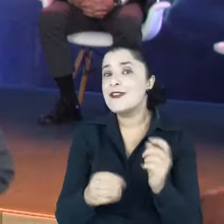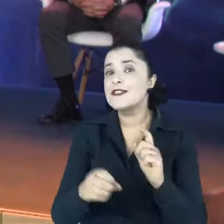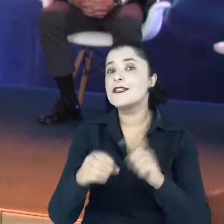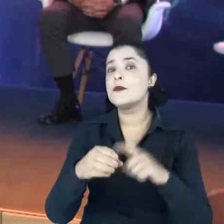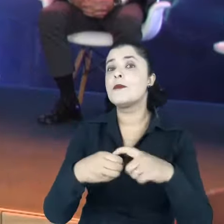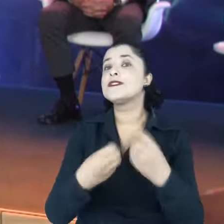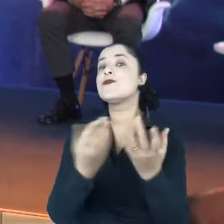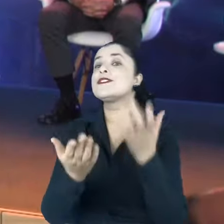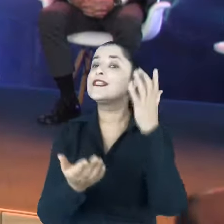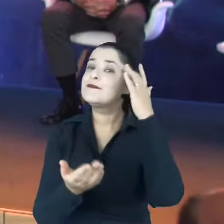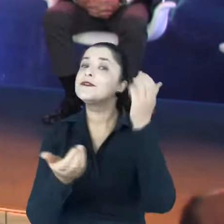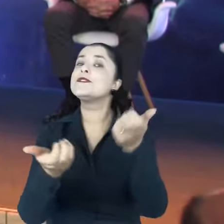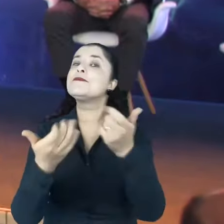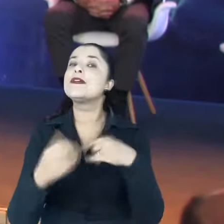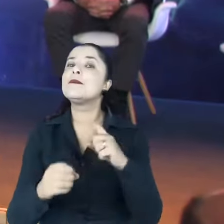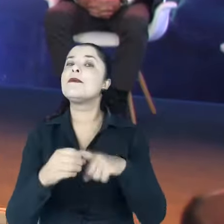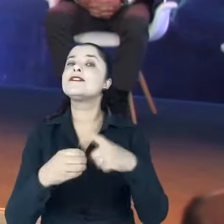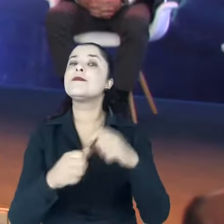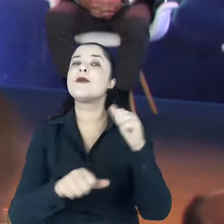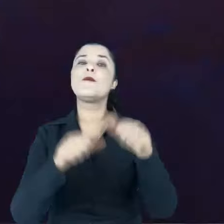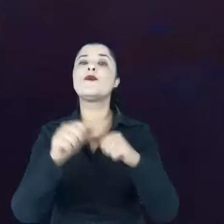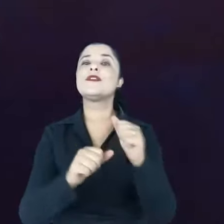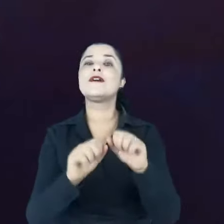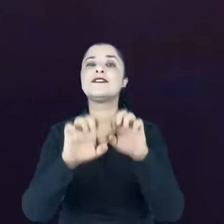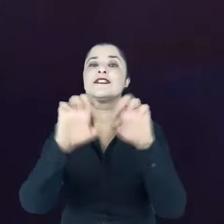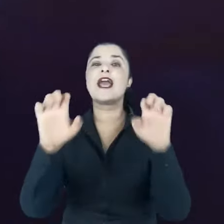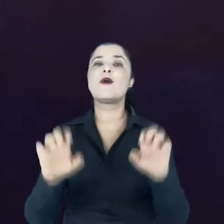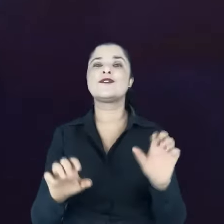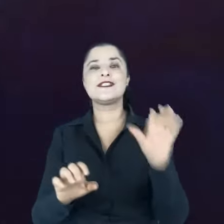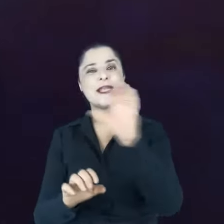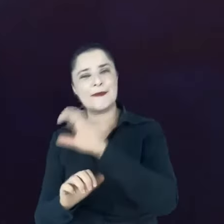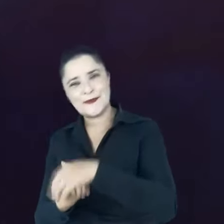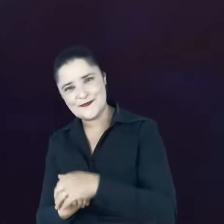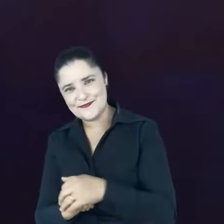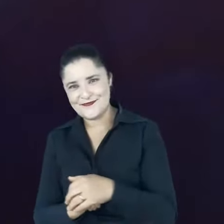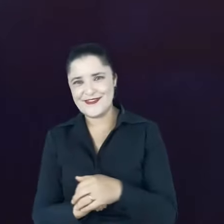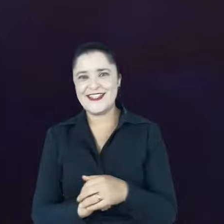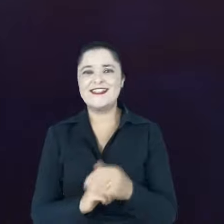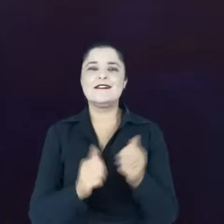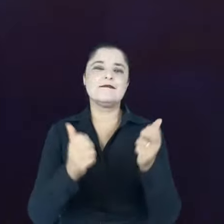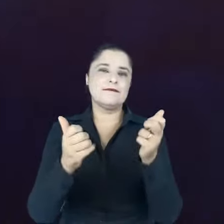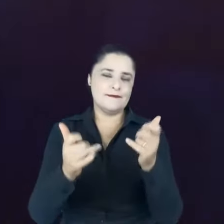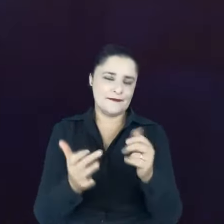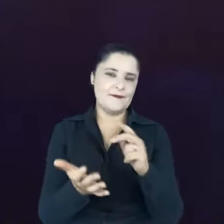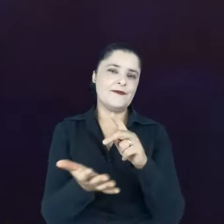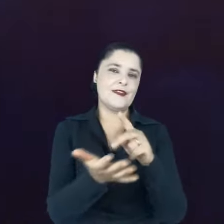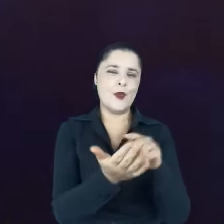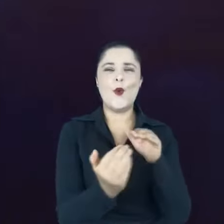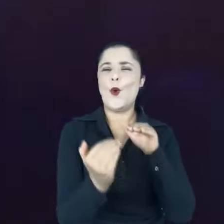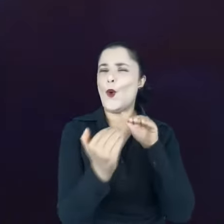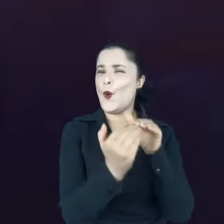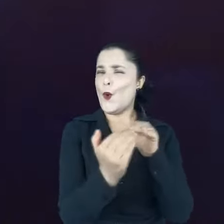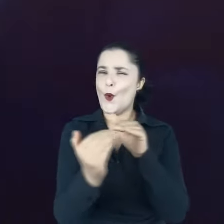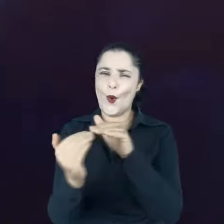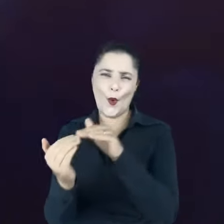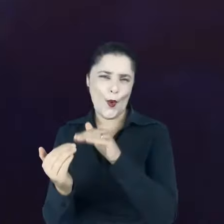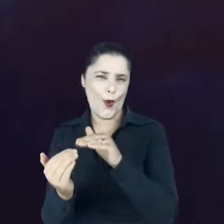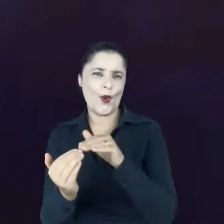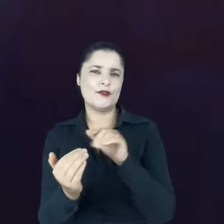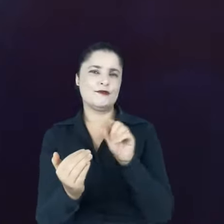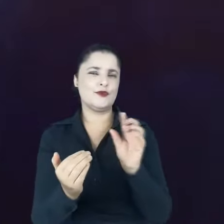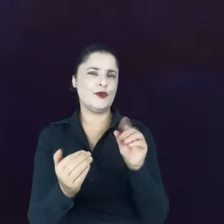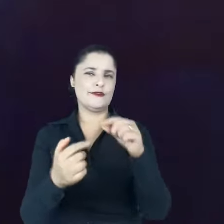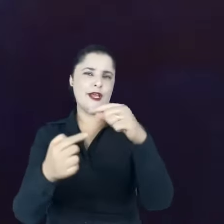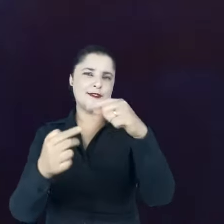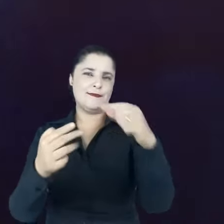de parcerias para mudar esse ecossistema? Eu acho que só complementarmente, eu concordo em todos os aspectos aqui com o que o André